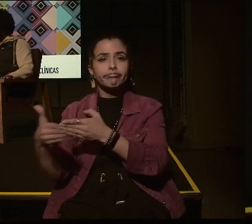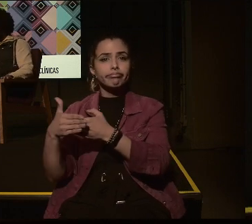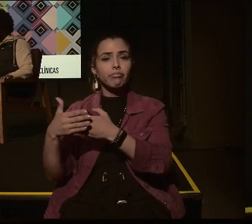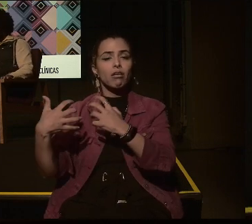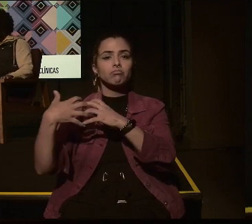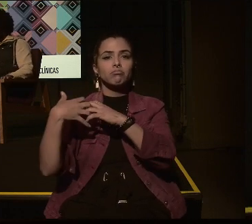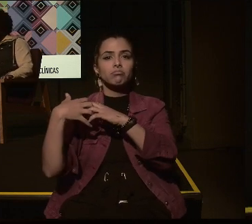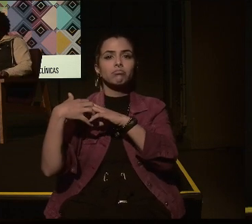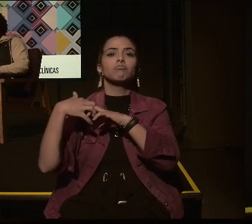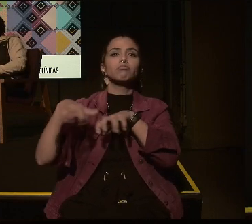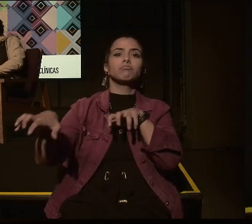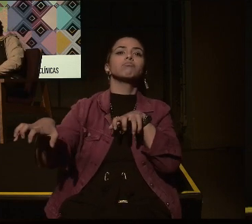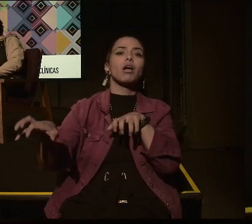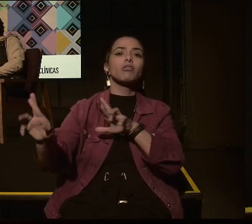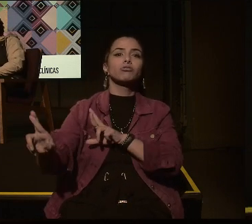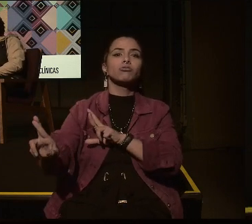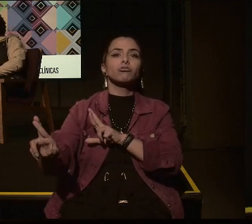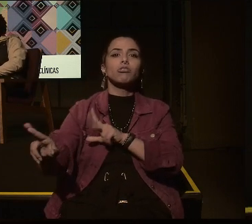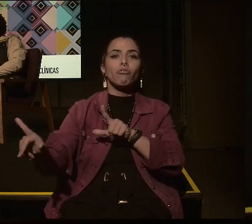e diferentes.